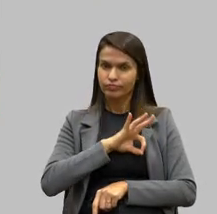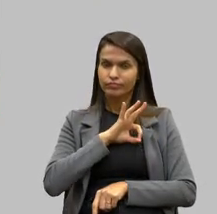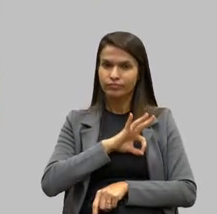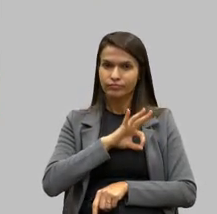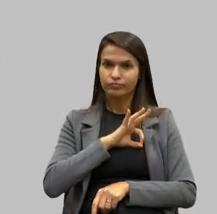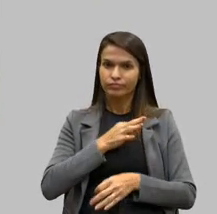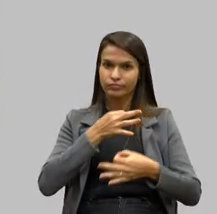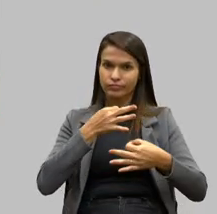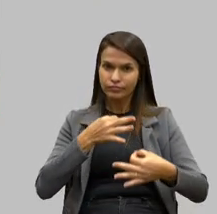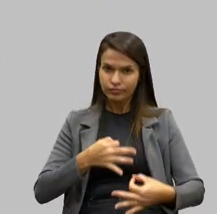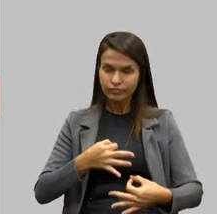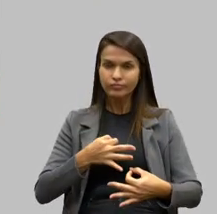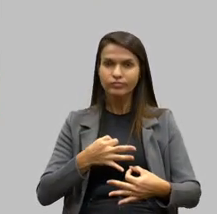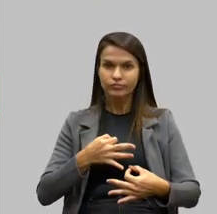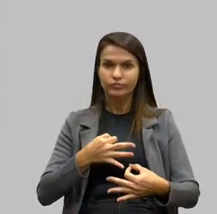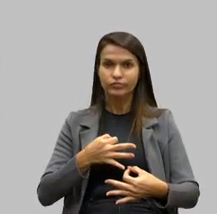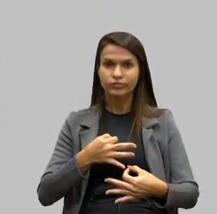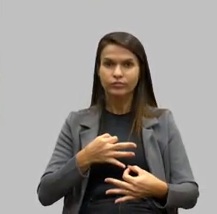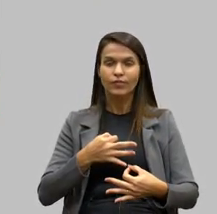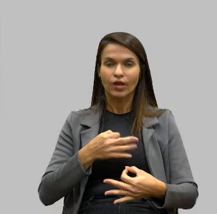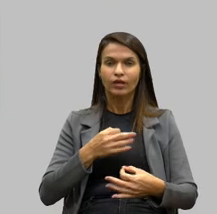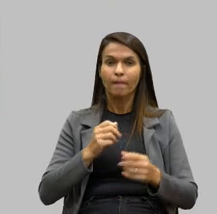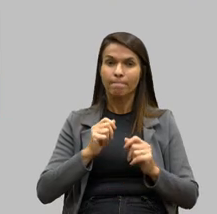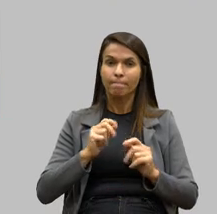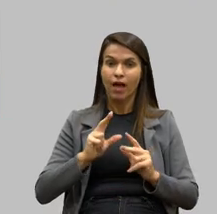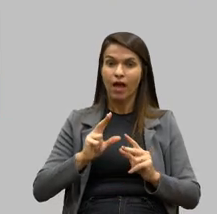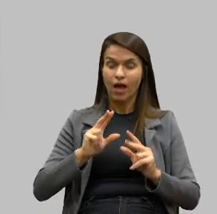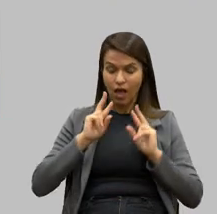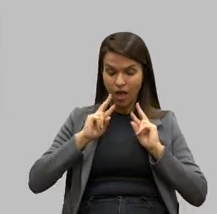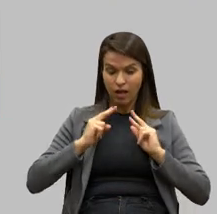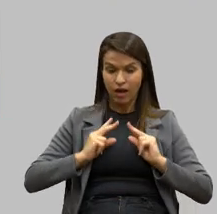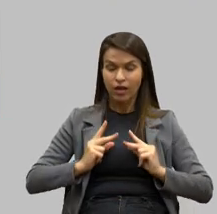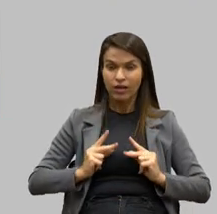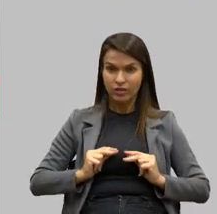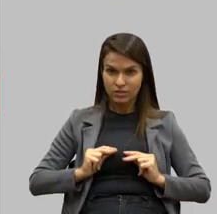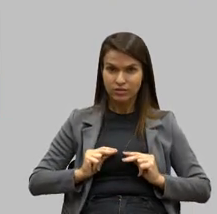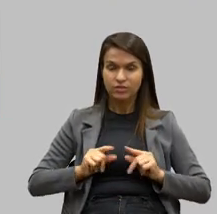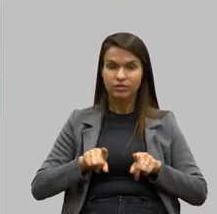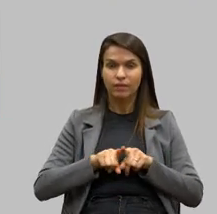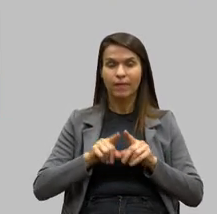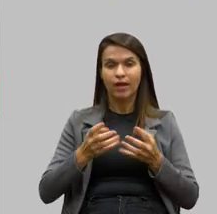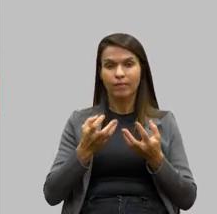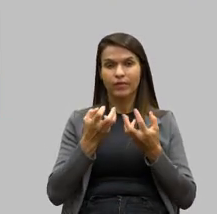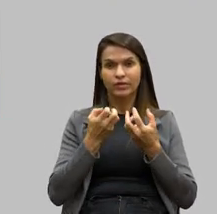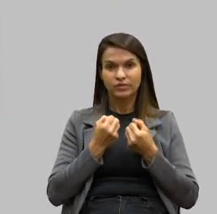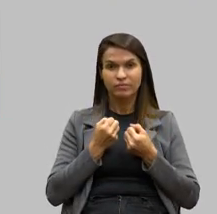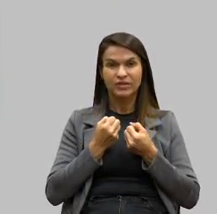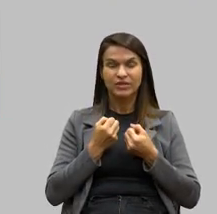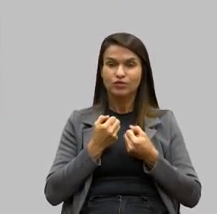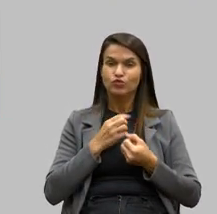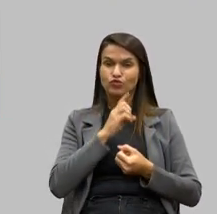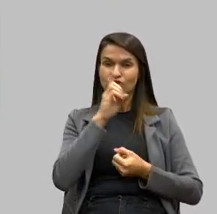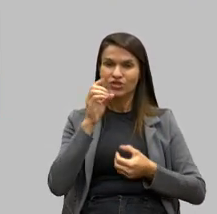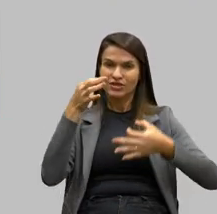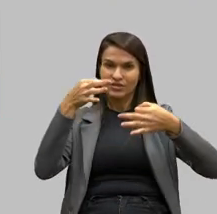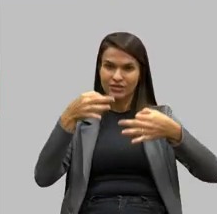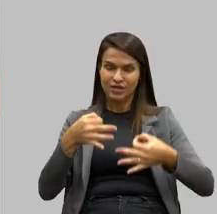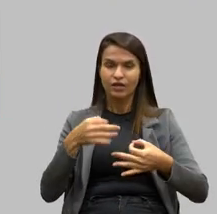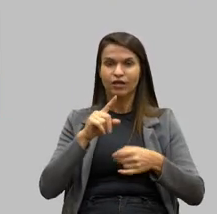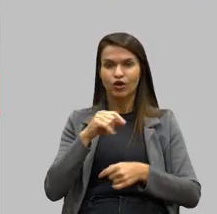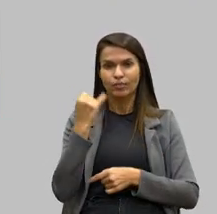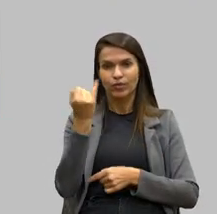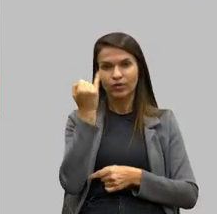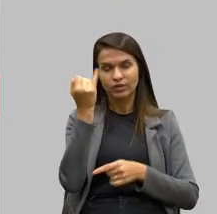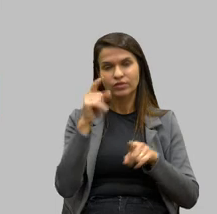dignos dentro daquilo que realmente eles merecem e, sobretudo, para receberem dia. Isso é muito importante também.